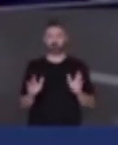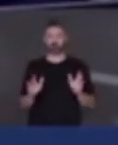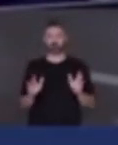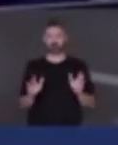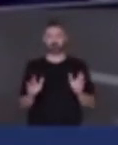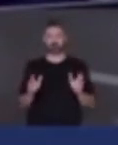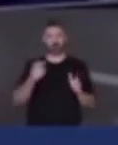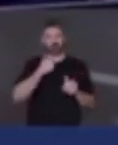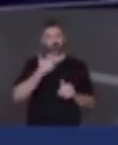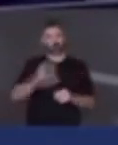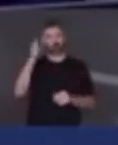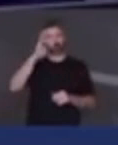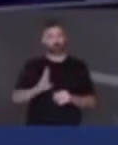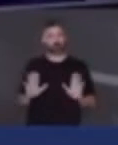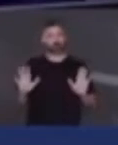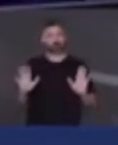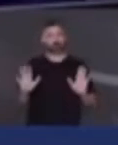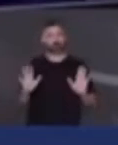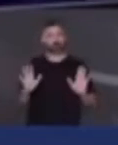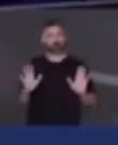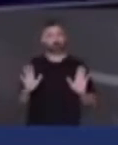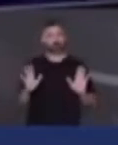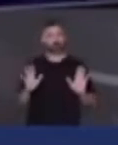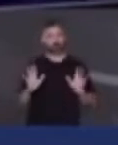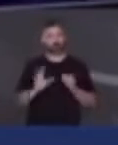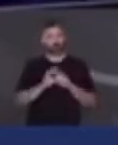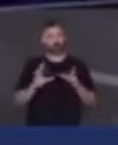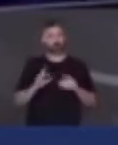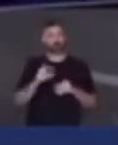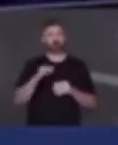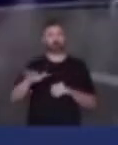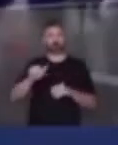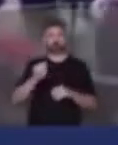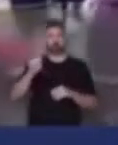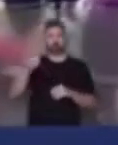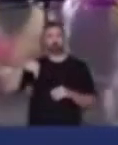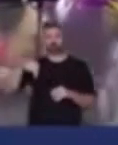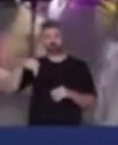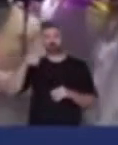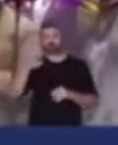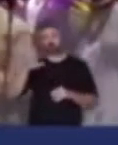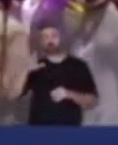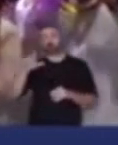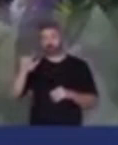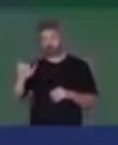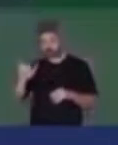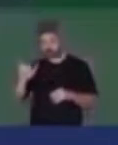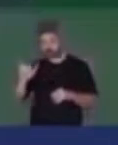no Supremo. O que a matéria da Folha de São Paulo mostrava era que na